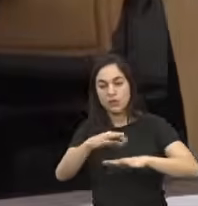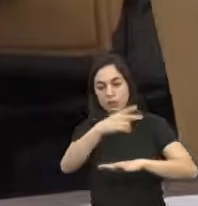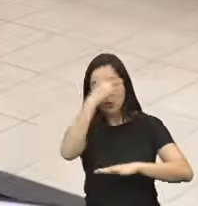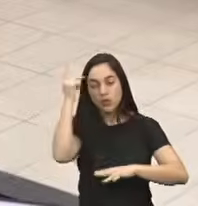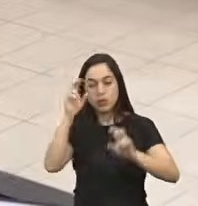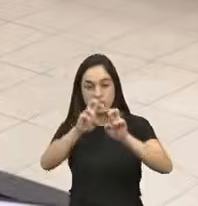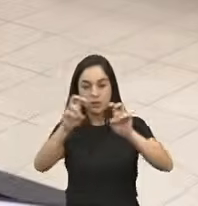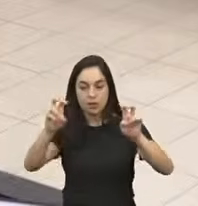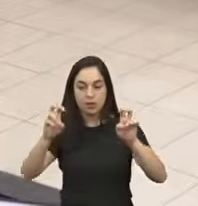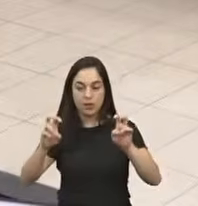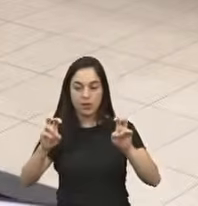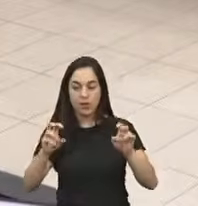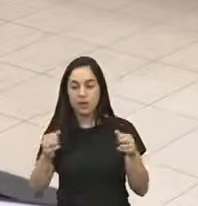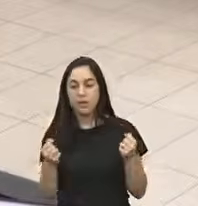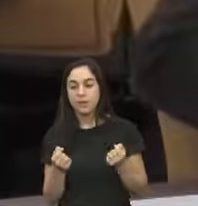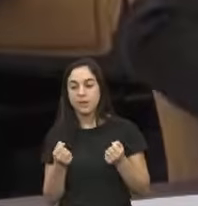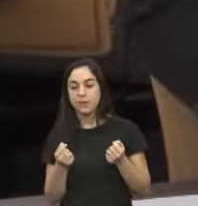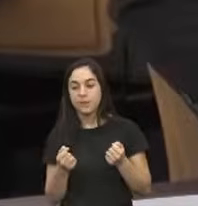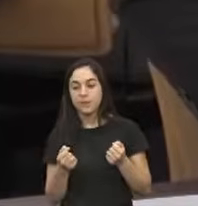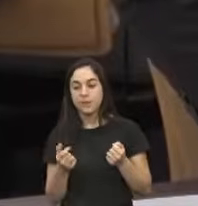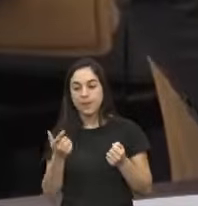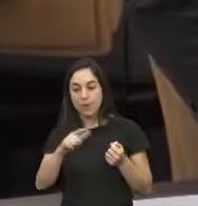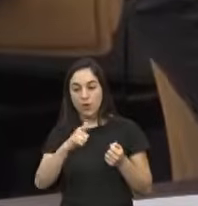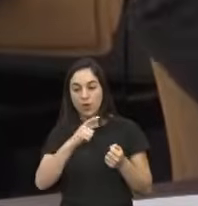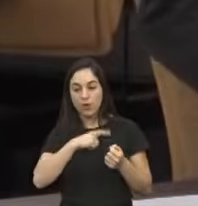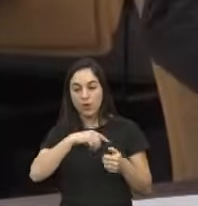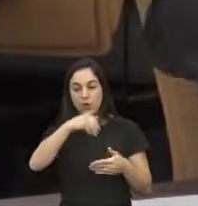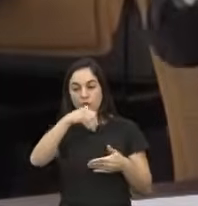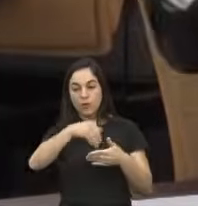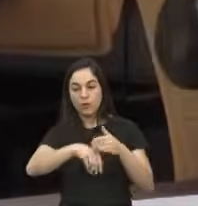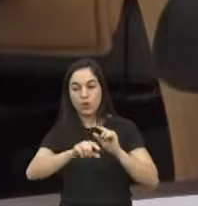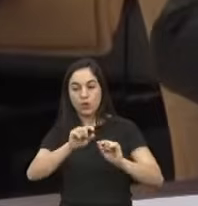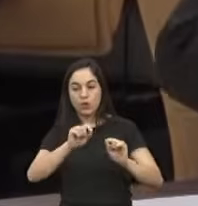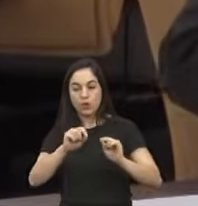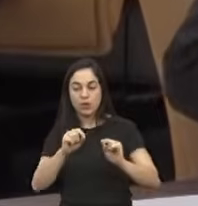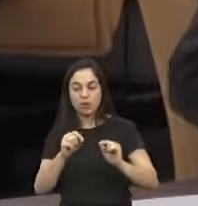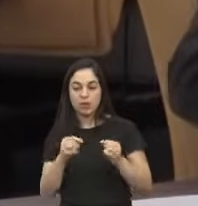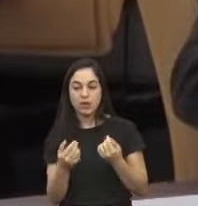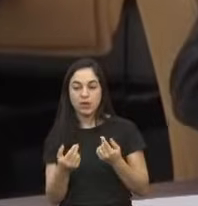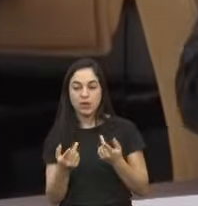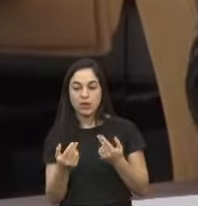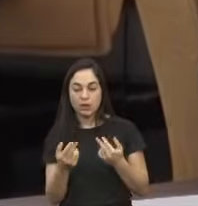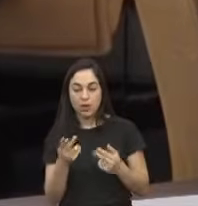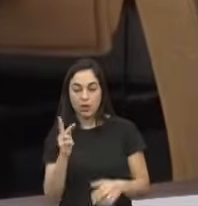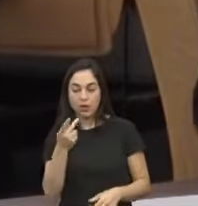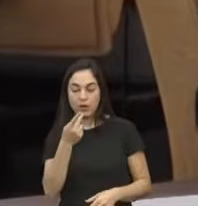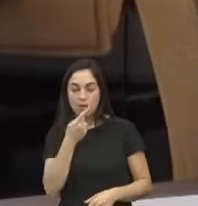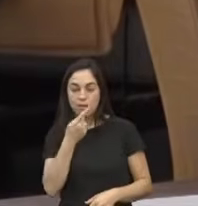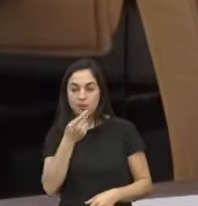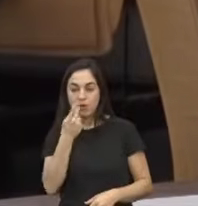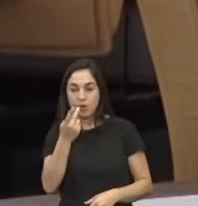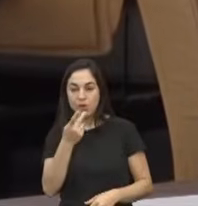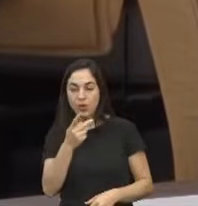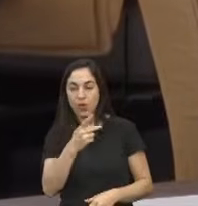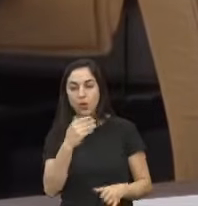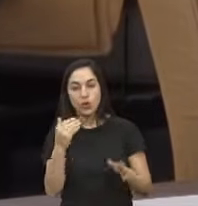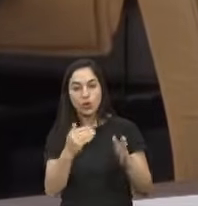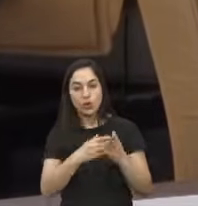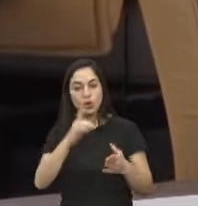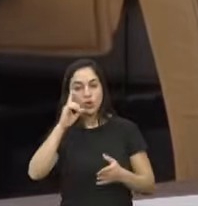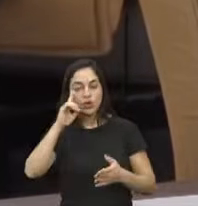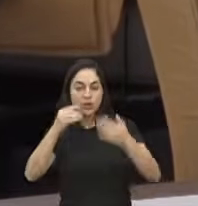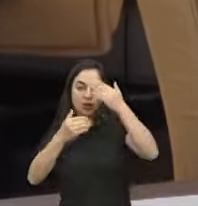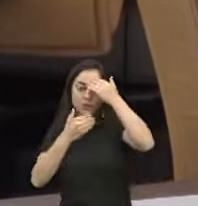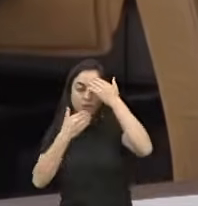aqui. Mais uma vez, meu voto aqui é para manter a coerência, assim como o vereador Hernani bem colocou, eu votei contra todos os dias de homenagem